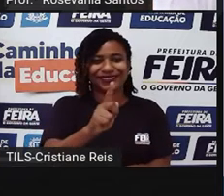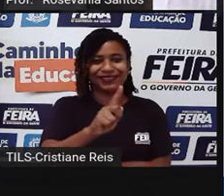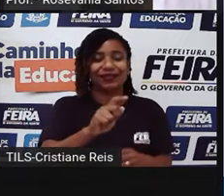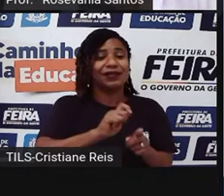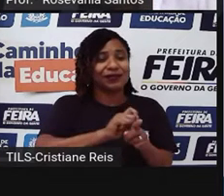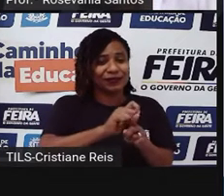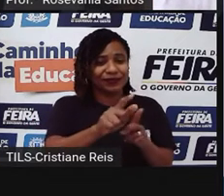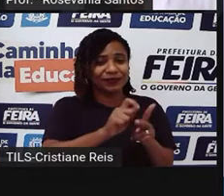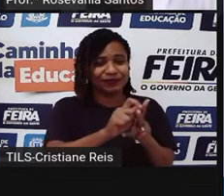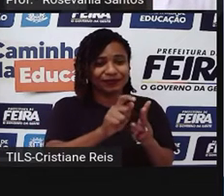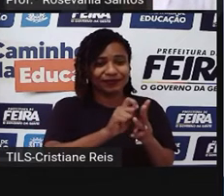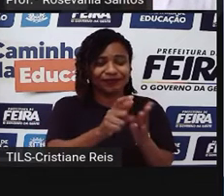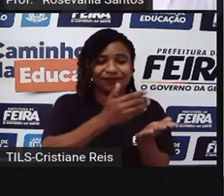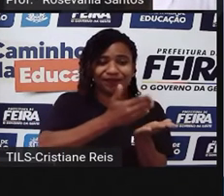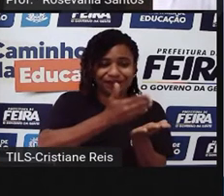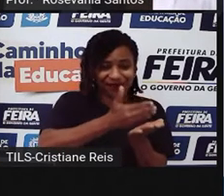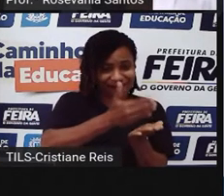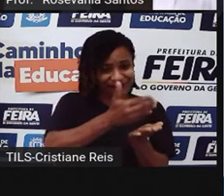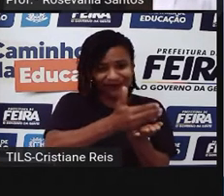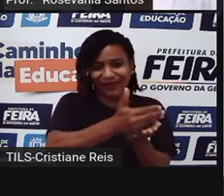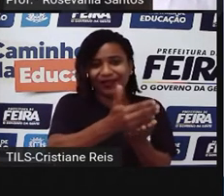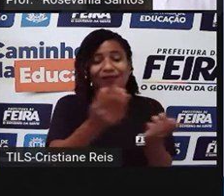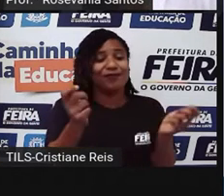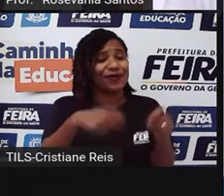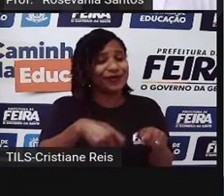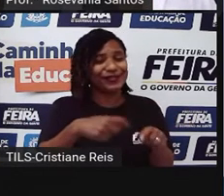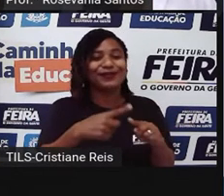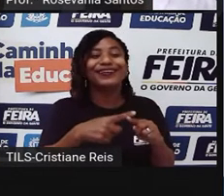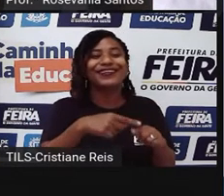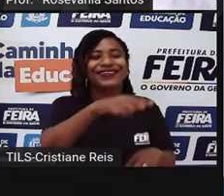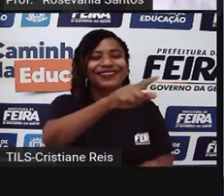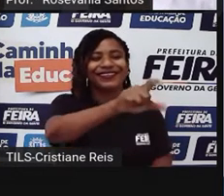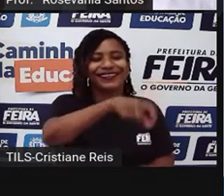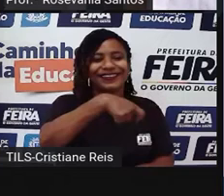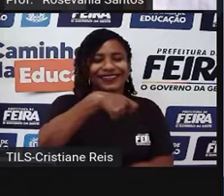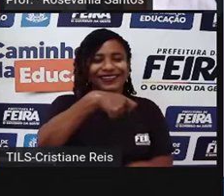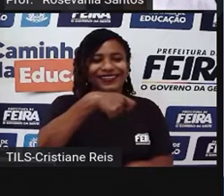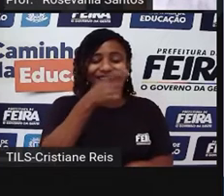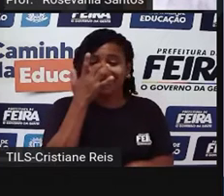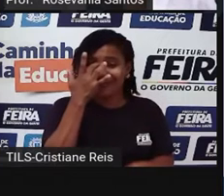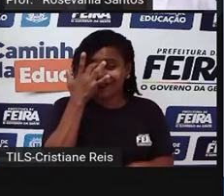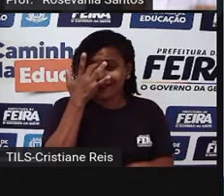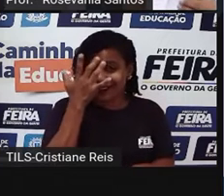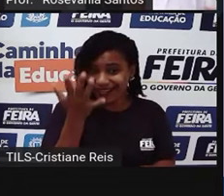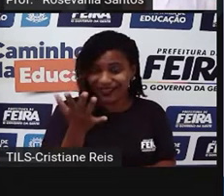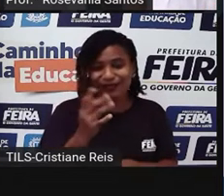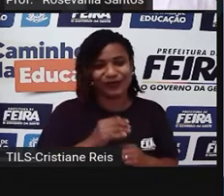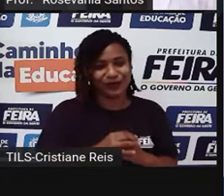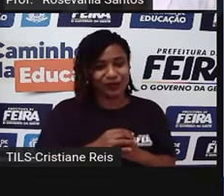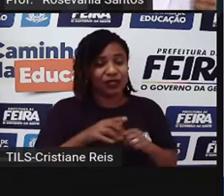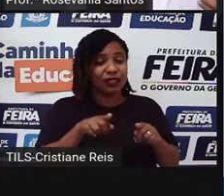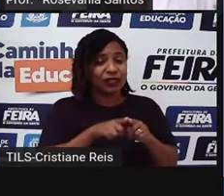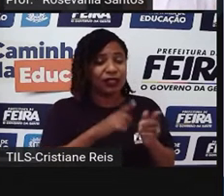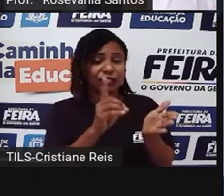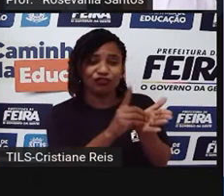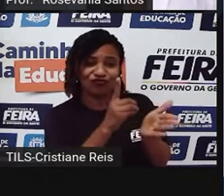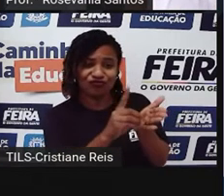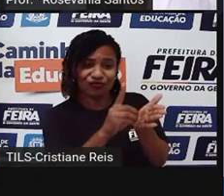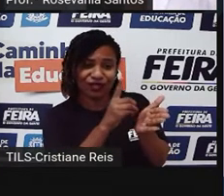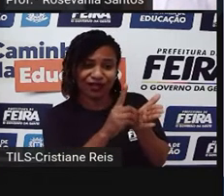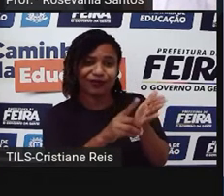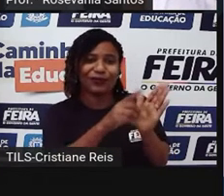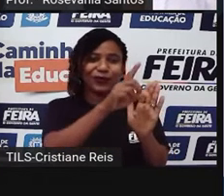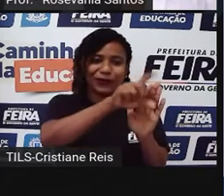faz parte desse mundo globalizado e está cada vez mais facilitado. Você tem um acesso, né, a contas digitais, cartão de crédito,